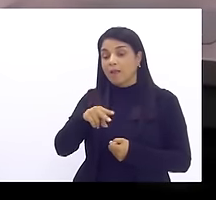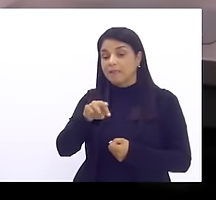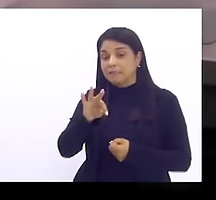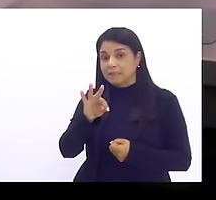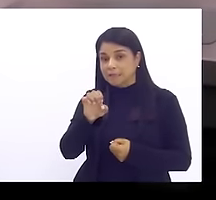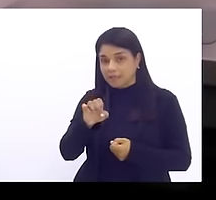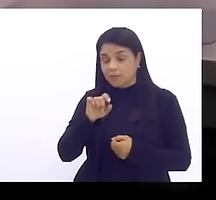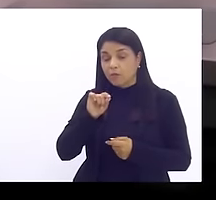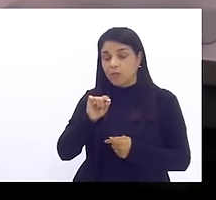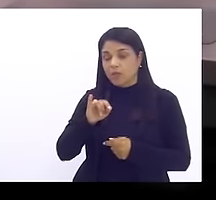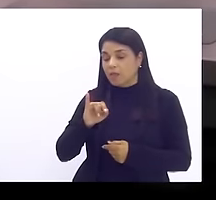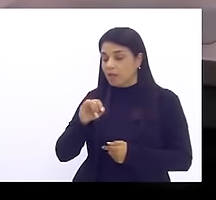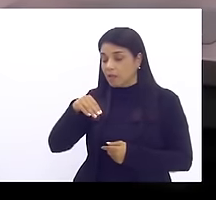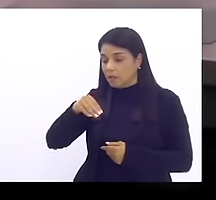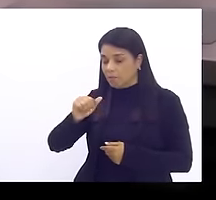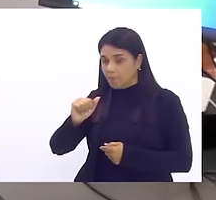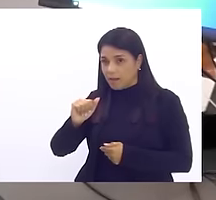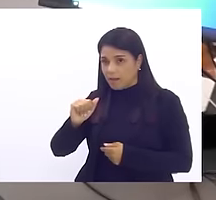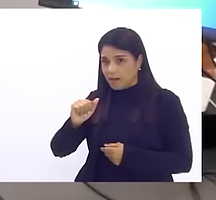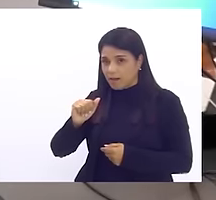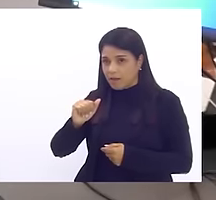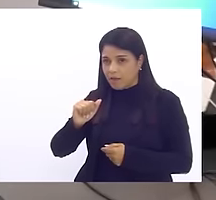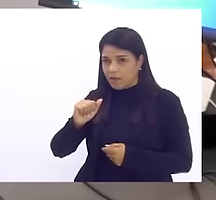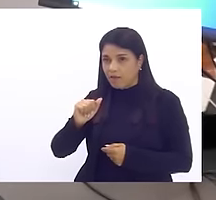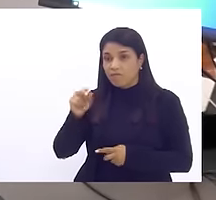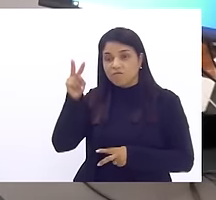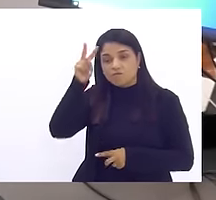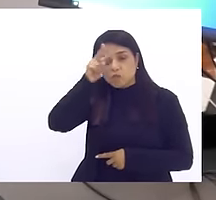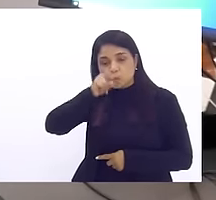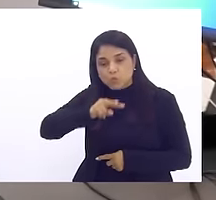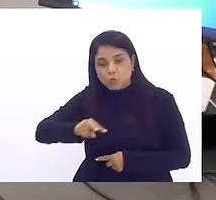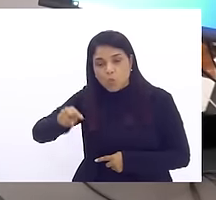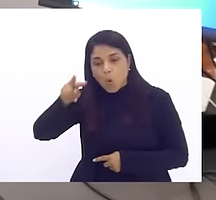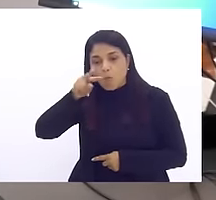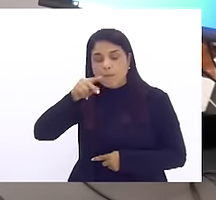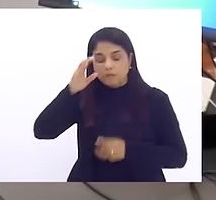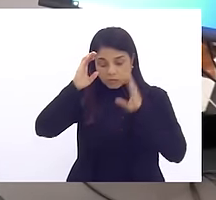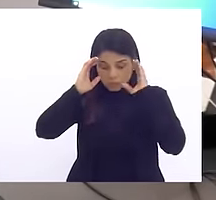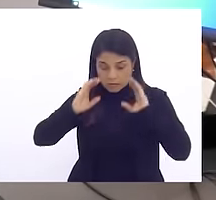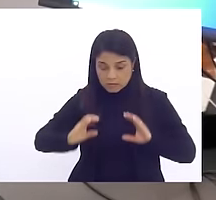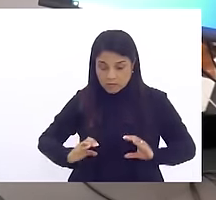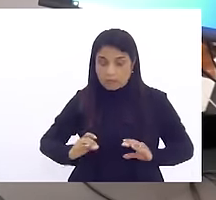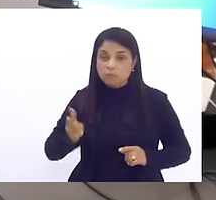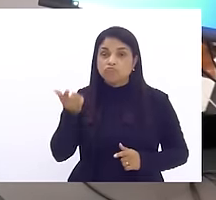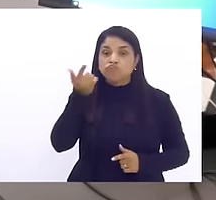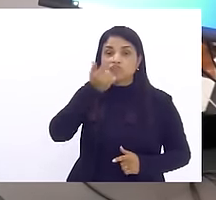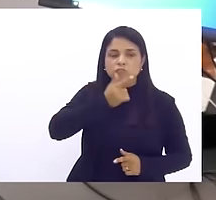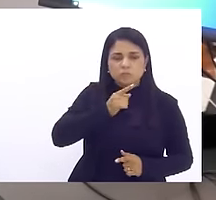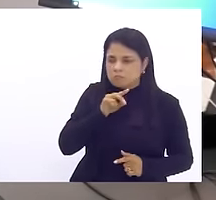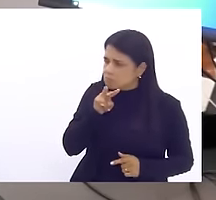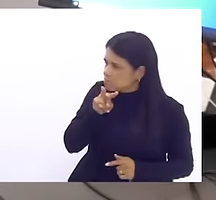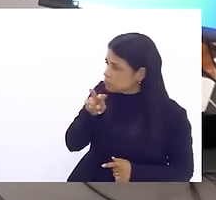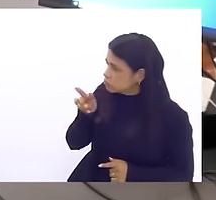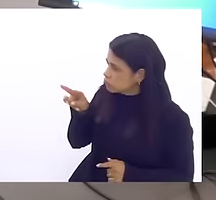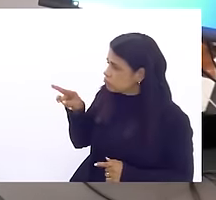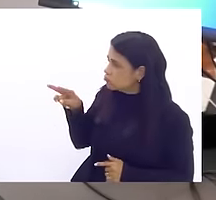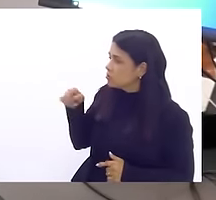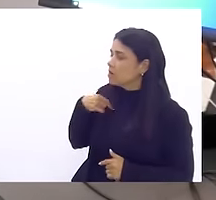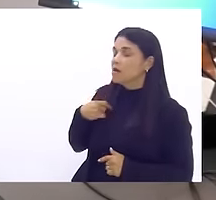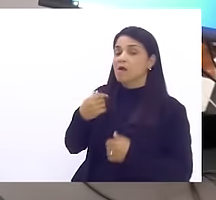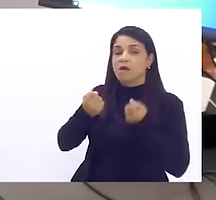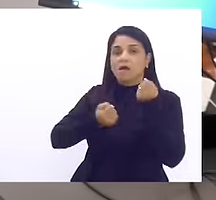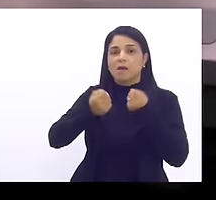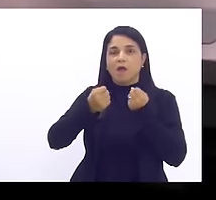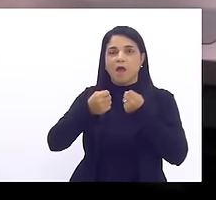o certo é que ele diminuímos caracterizado visualmente como é que eu Cidadão passo e veja o que o carro é um carro Oficial